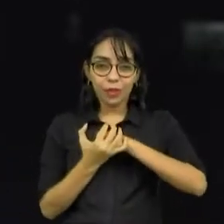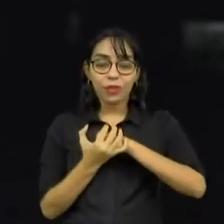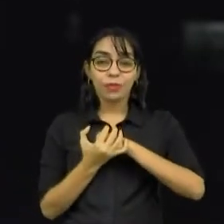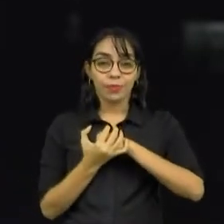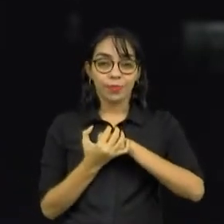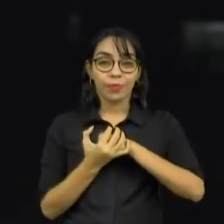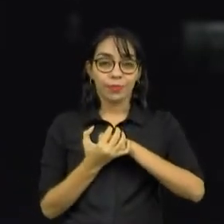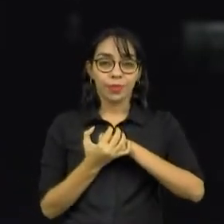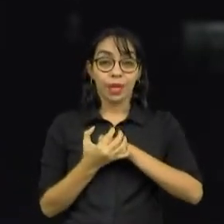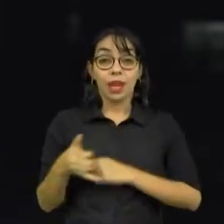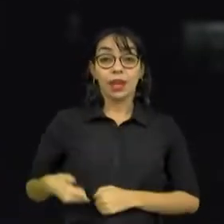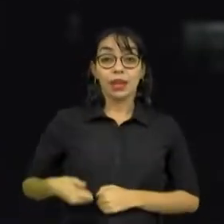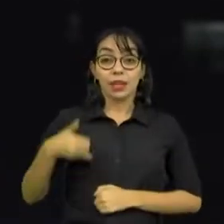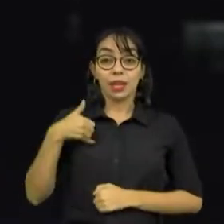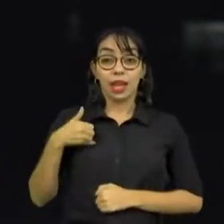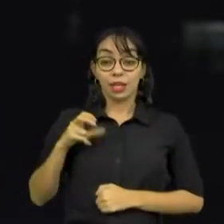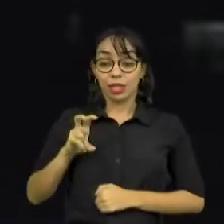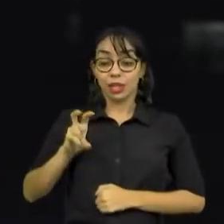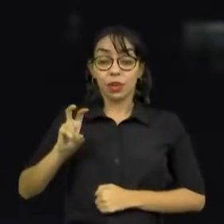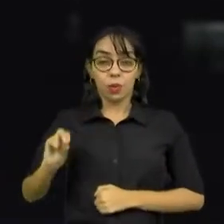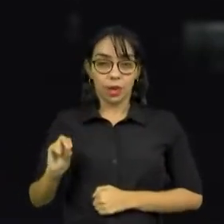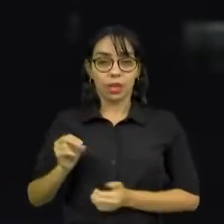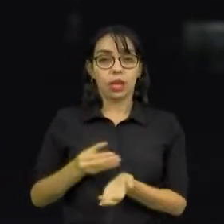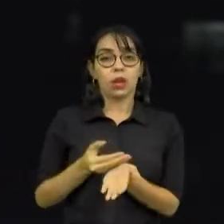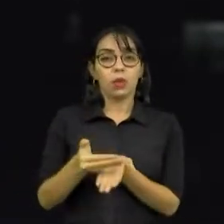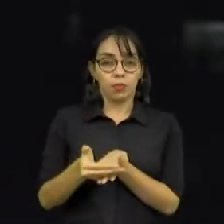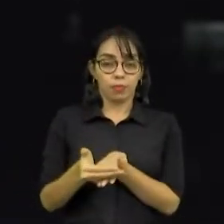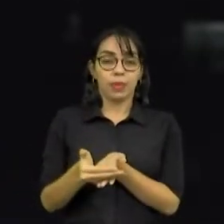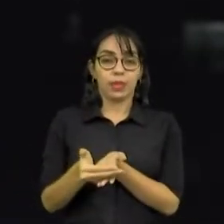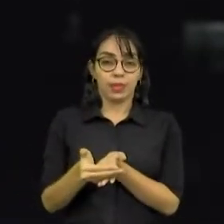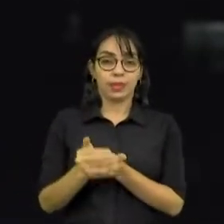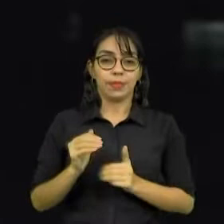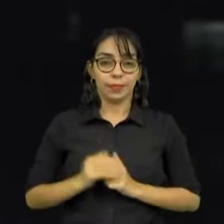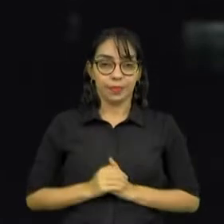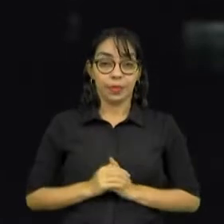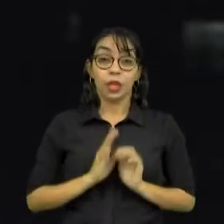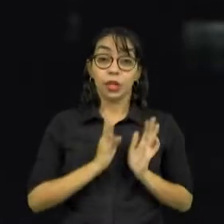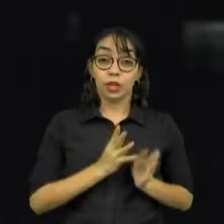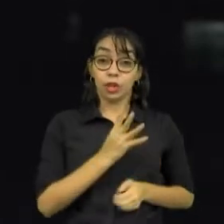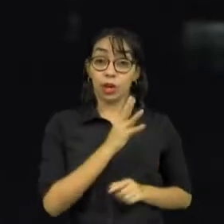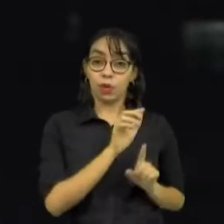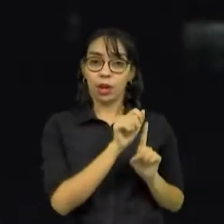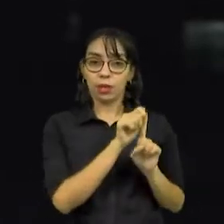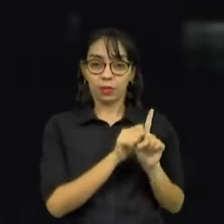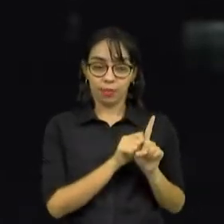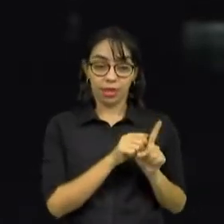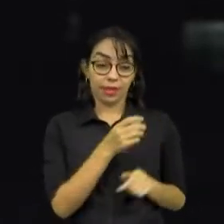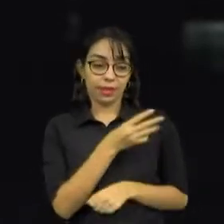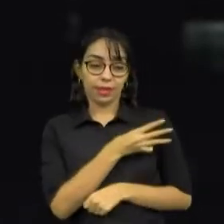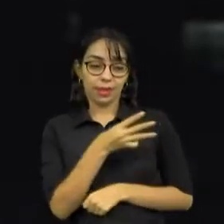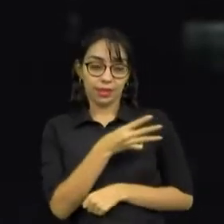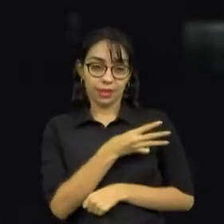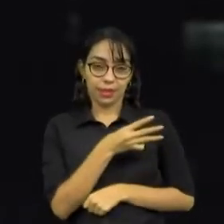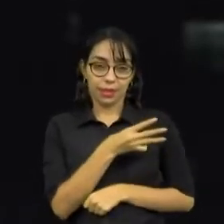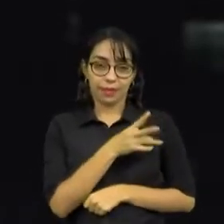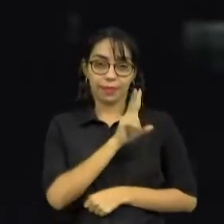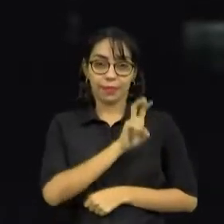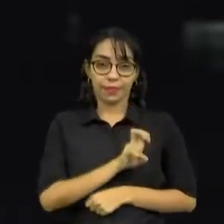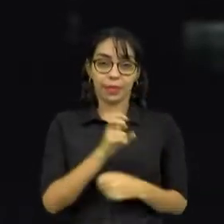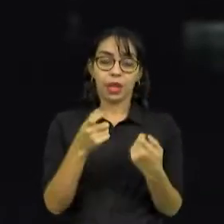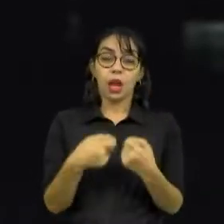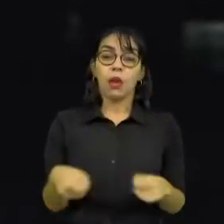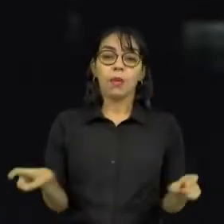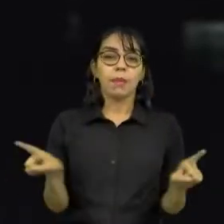dos 50 anos, que recebeu a terceira dose há pelo menos 4 meses. Não será preciso